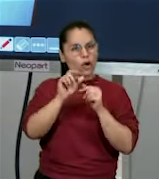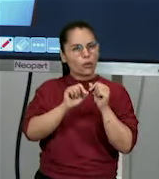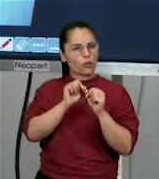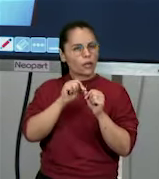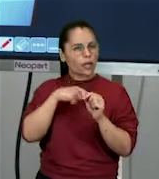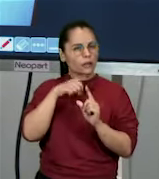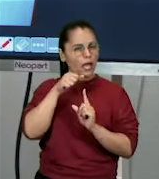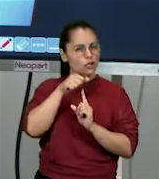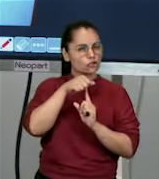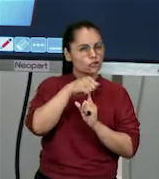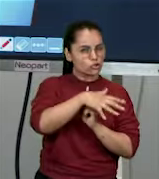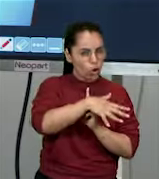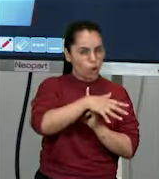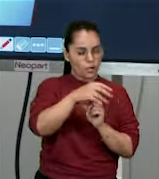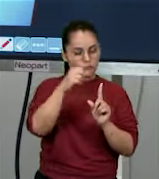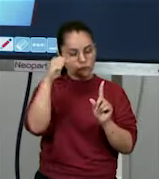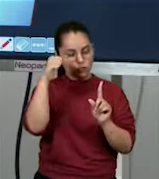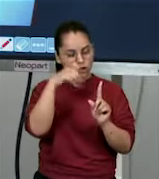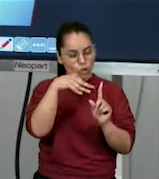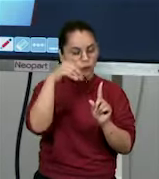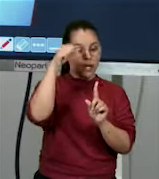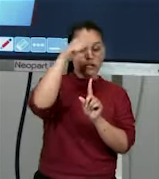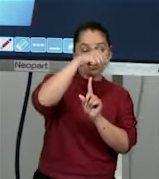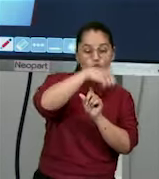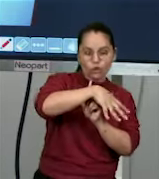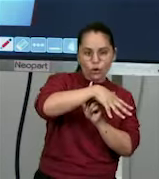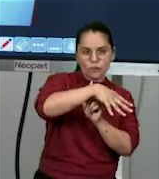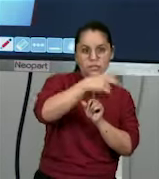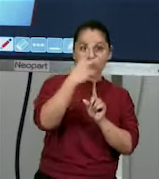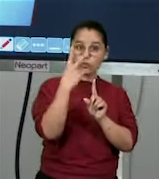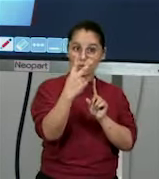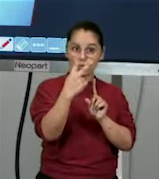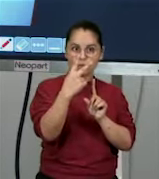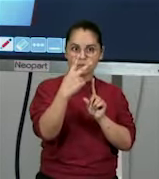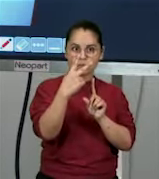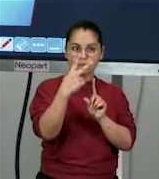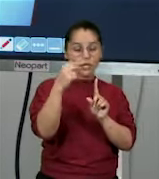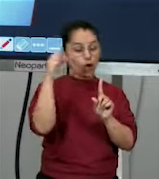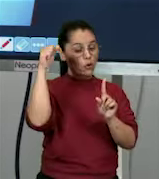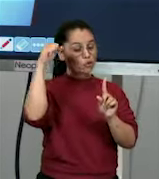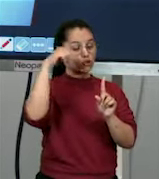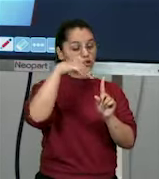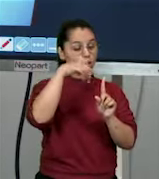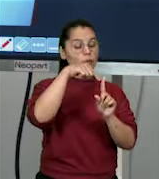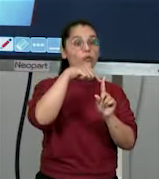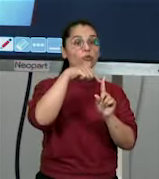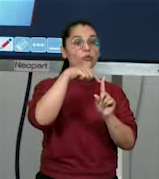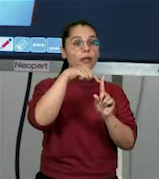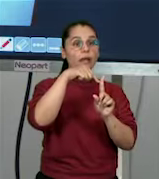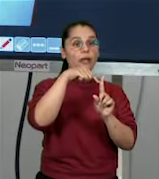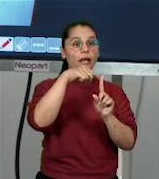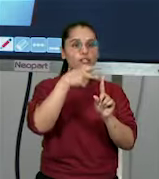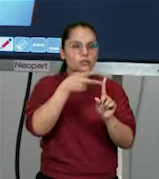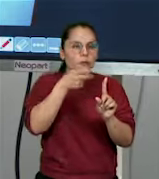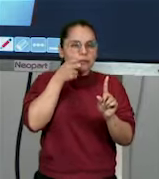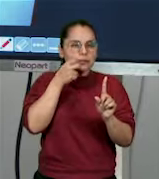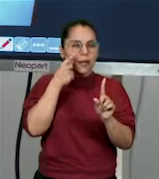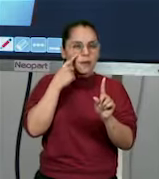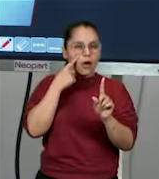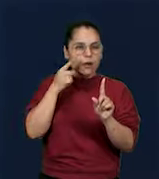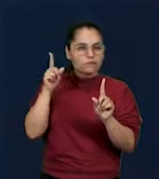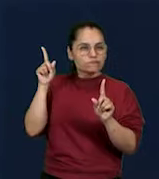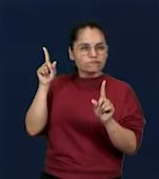sombra no personagem e a sombra do personagem. A sombra no personagem é a sombra que a gente percebe aqui no seu